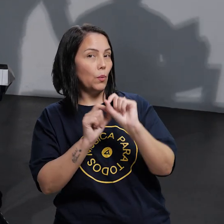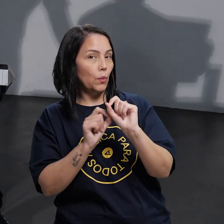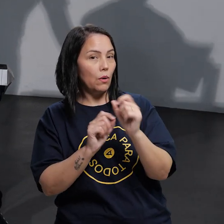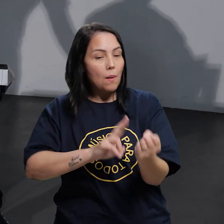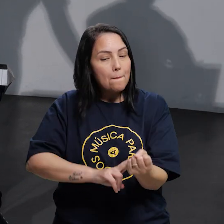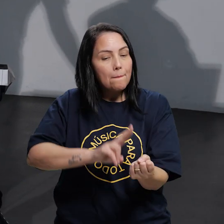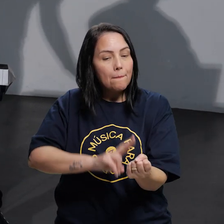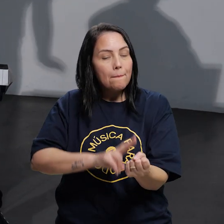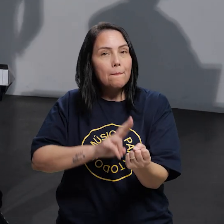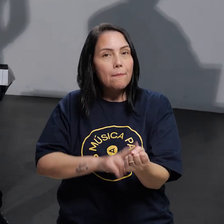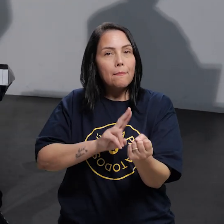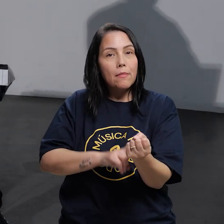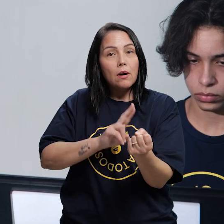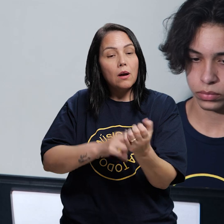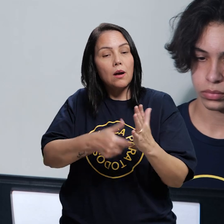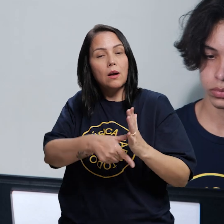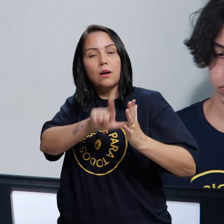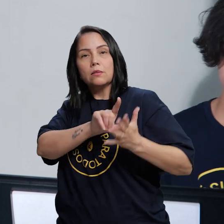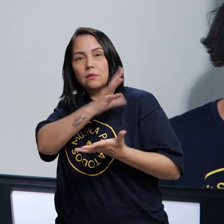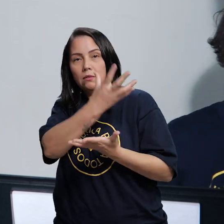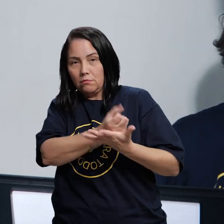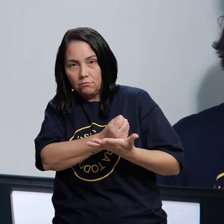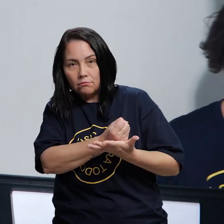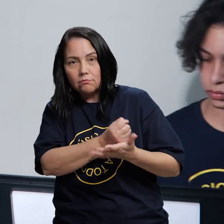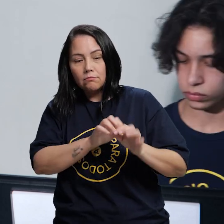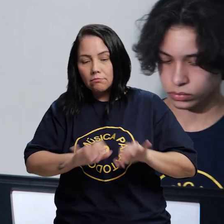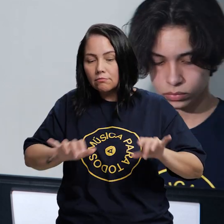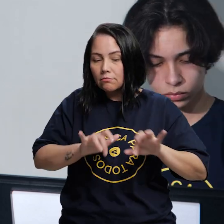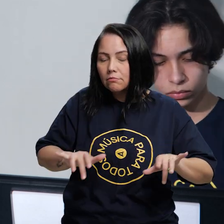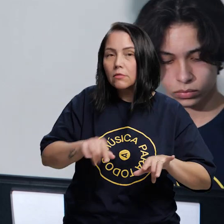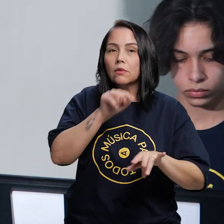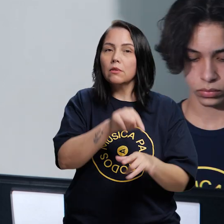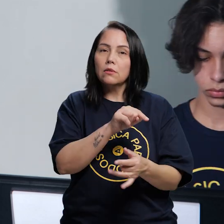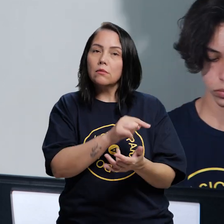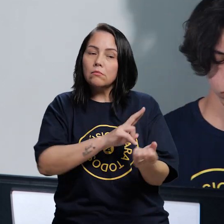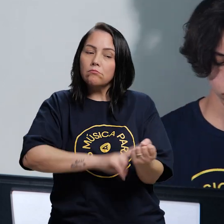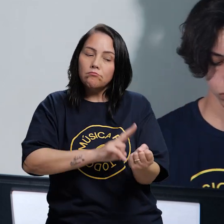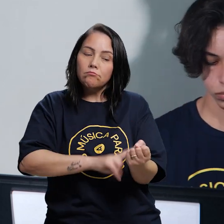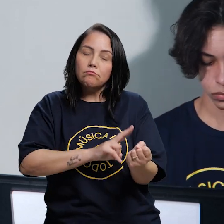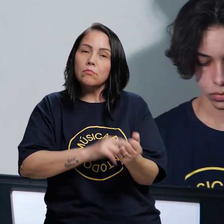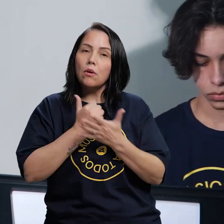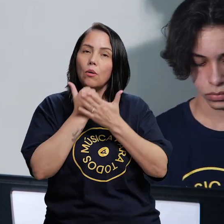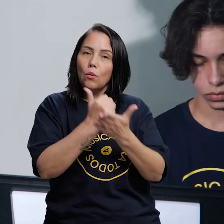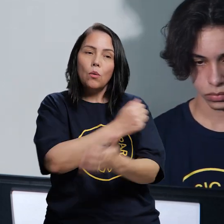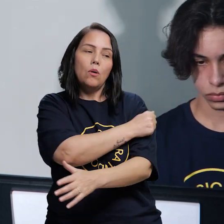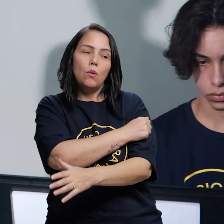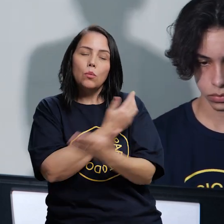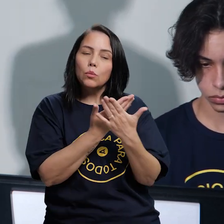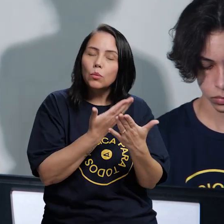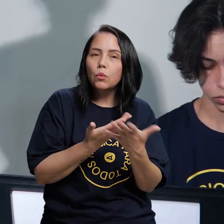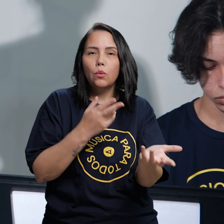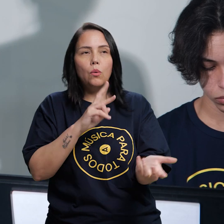tem, que são as baterias pré-prontas, né, que já vem gravada no teclado. Então, essas baterias elas auxiliam o aluno